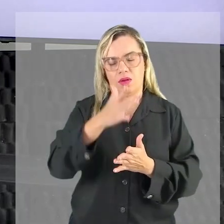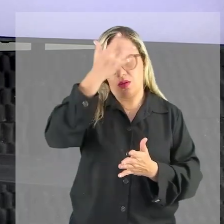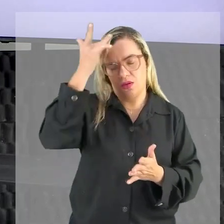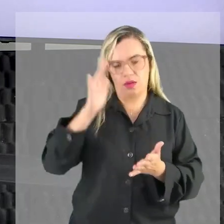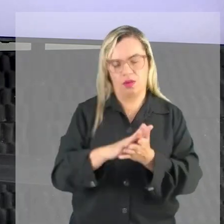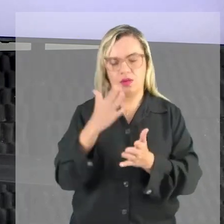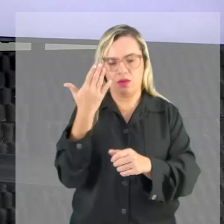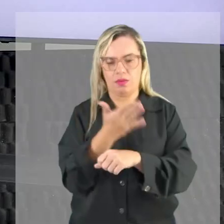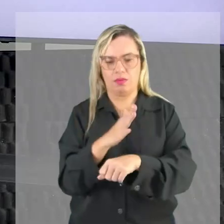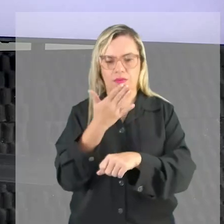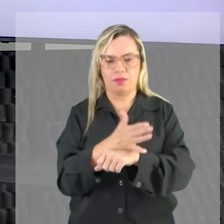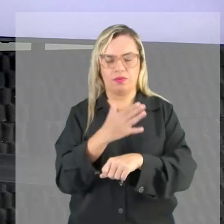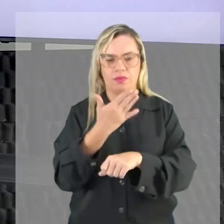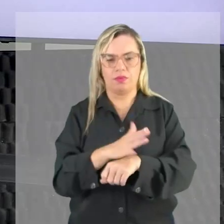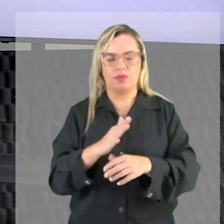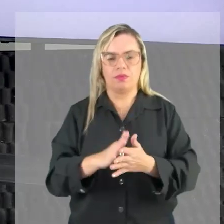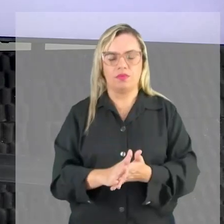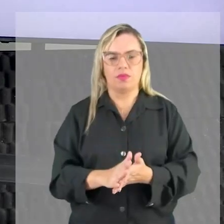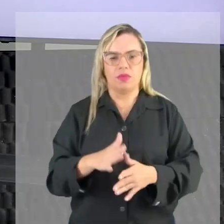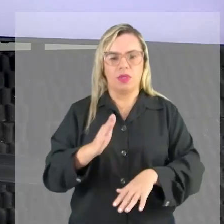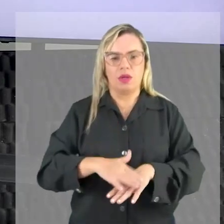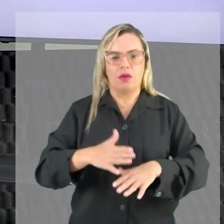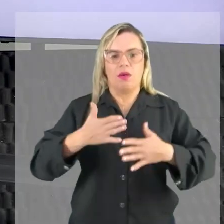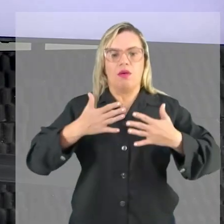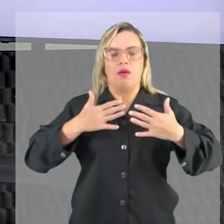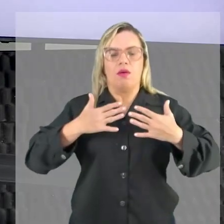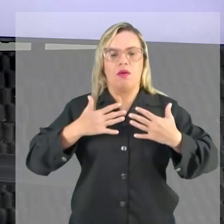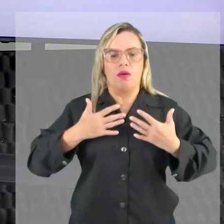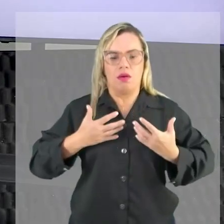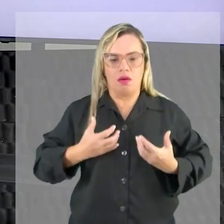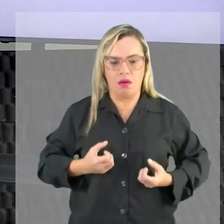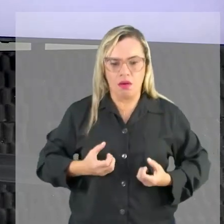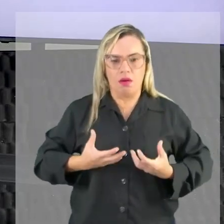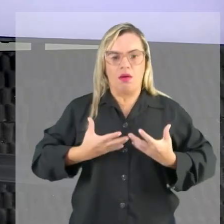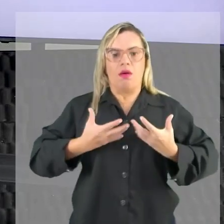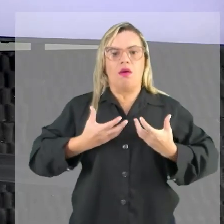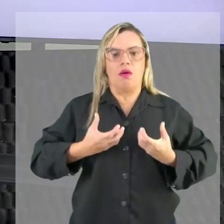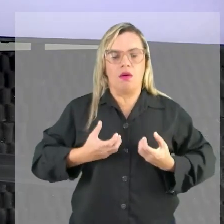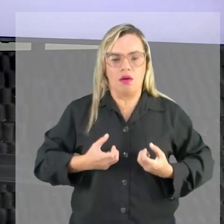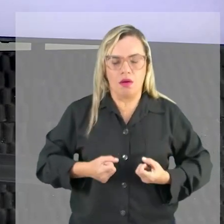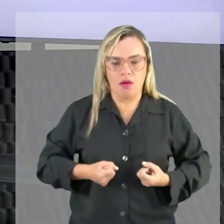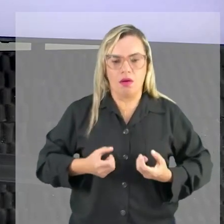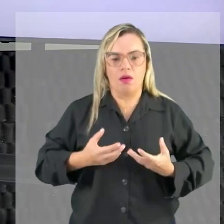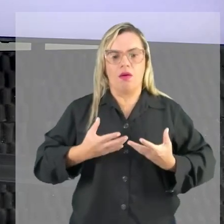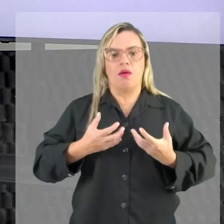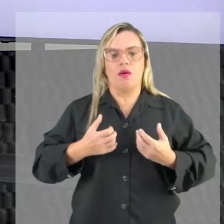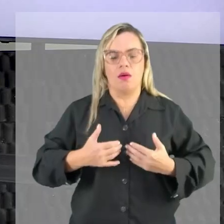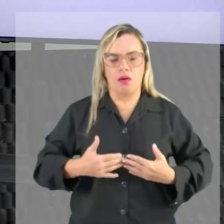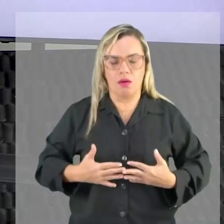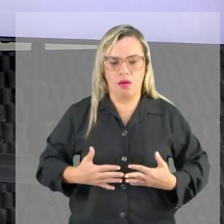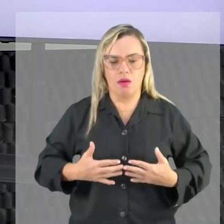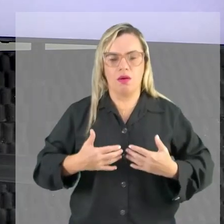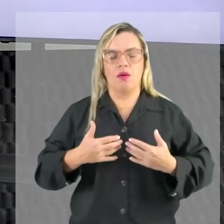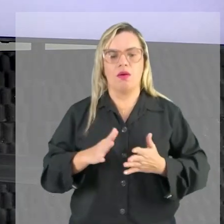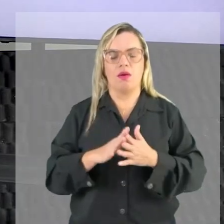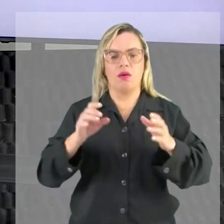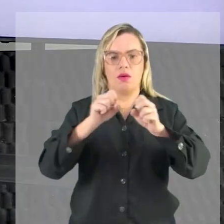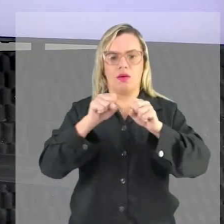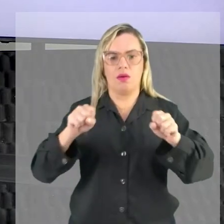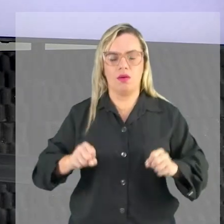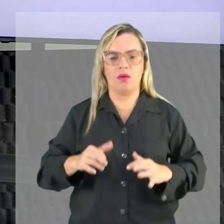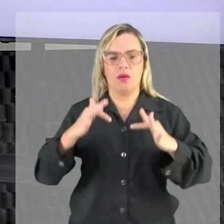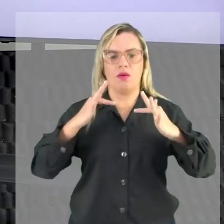elas, ele fica mais ofegante, tá? Gera um cansaço maior em seu sistema